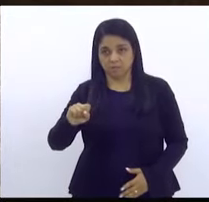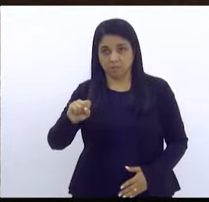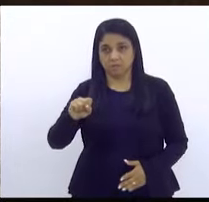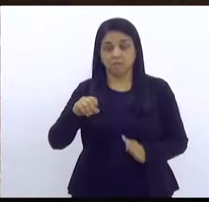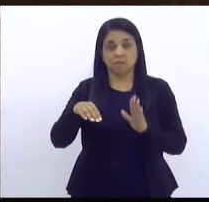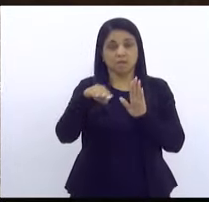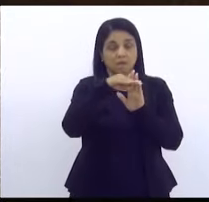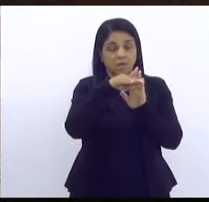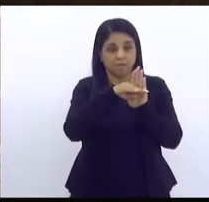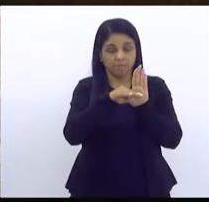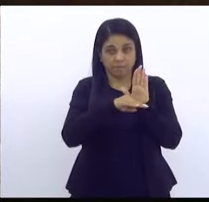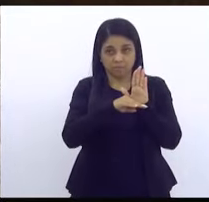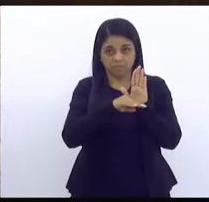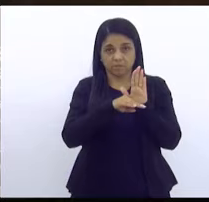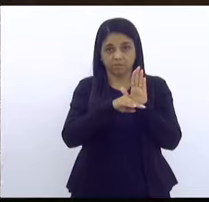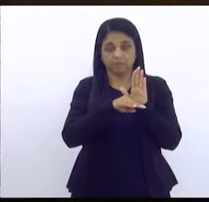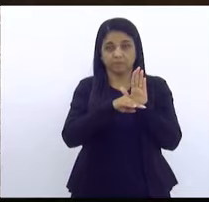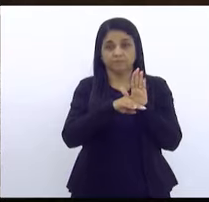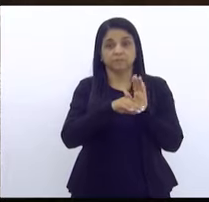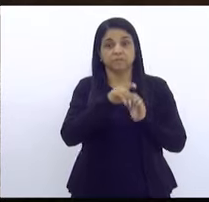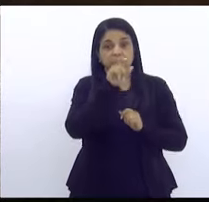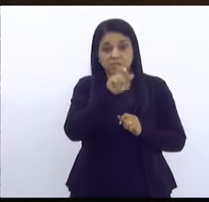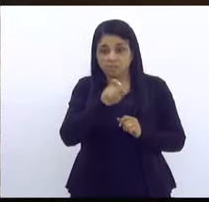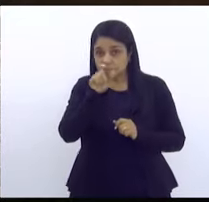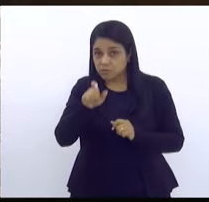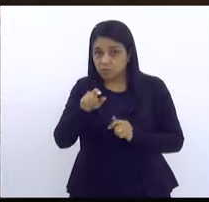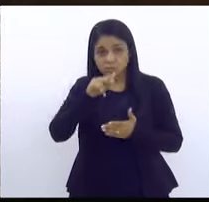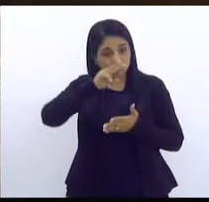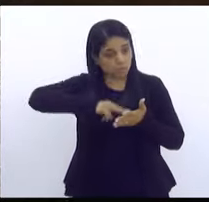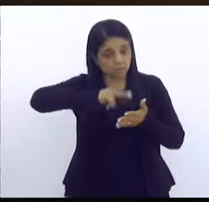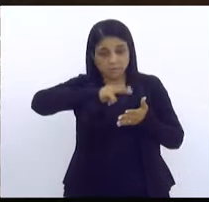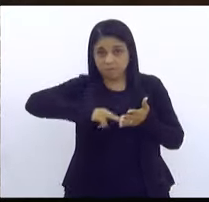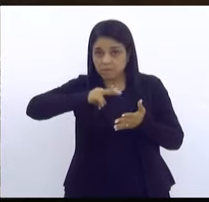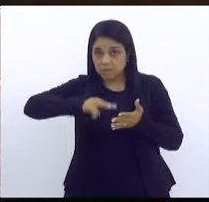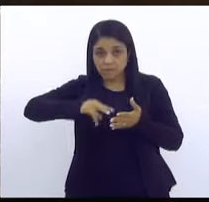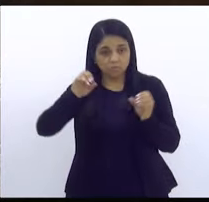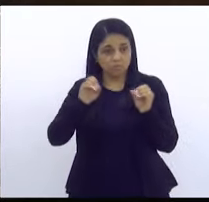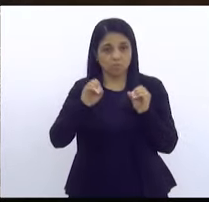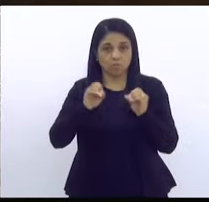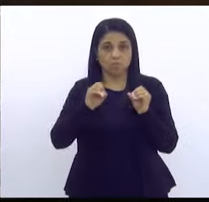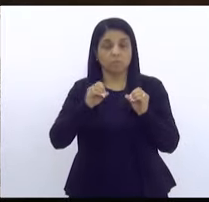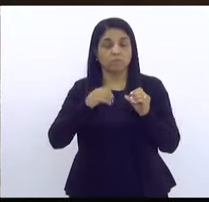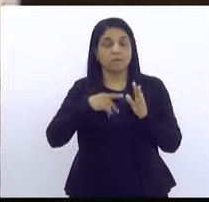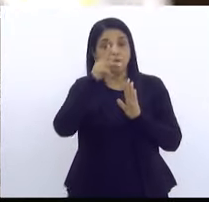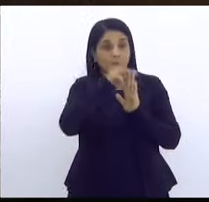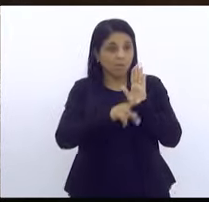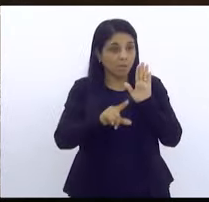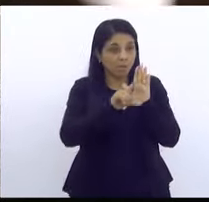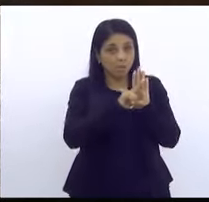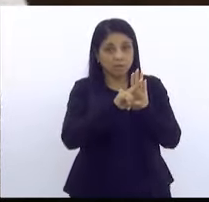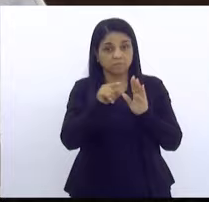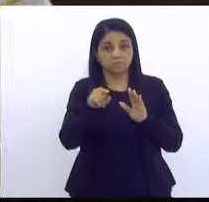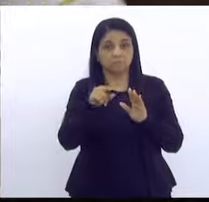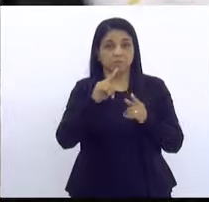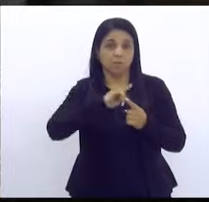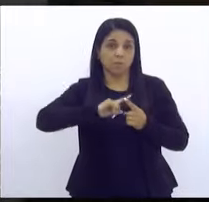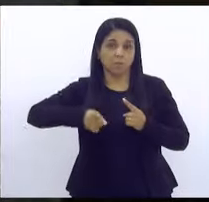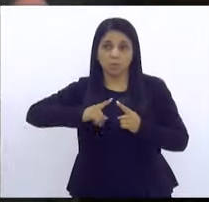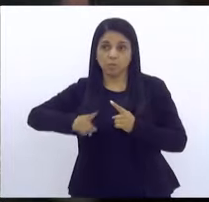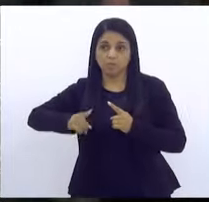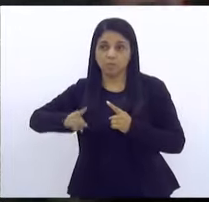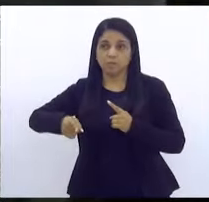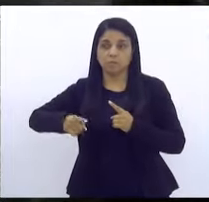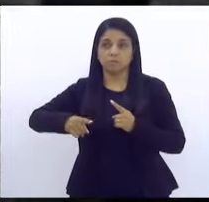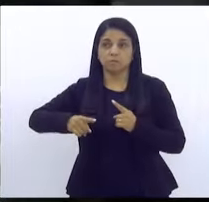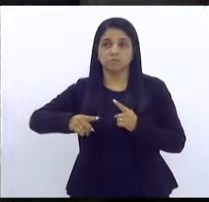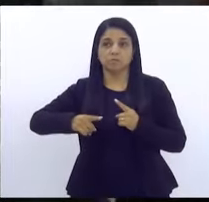pauta vem, as pessoas não leem a pauta, aí acham que o projeto do Chico está proibindo